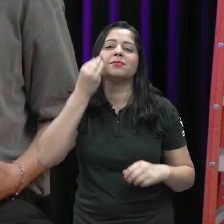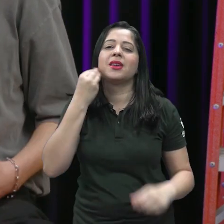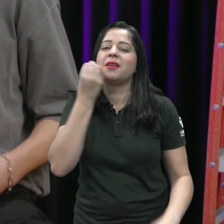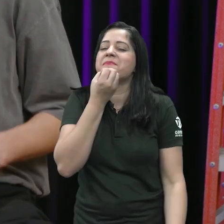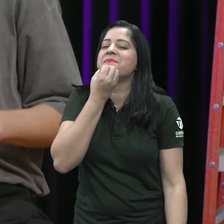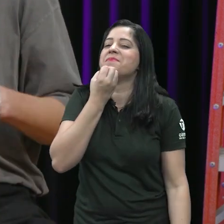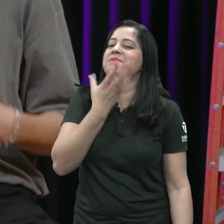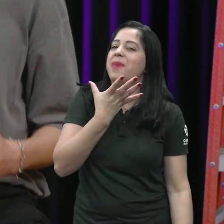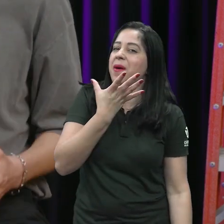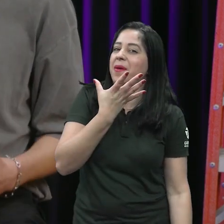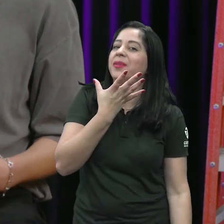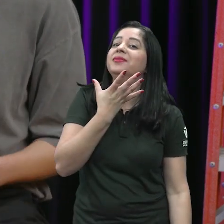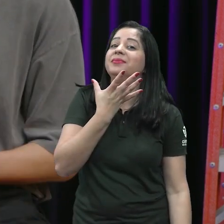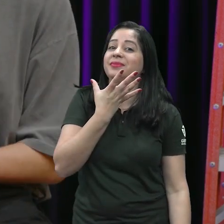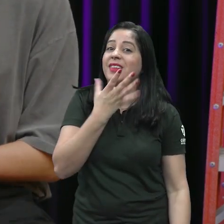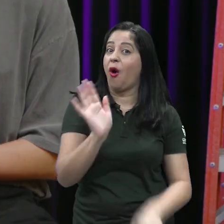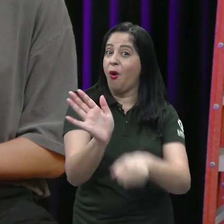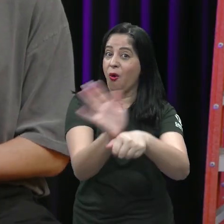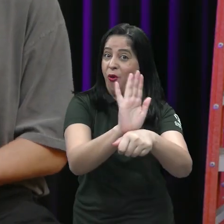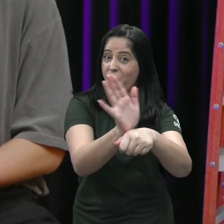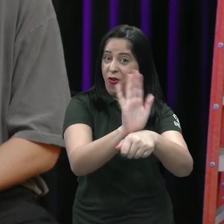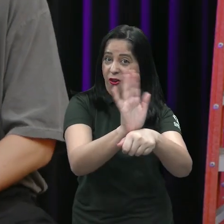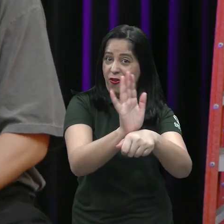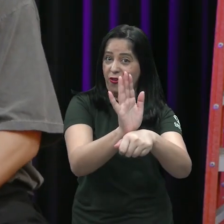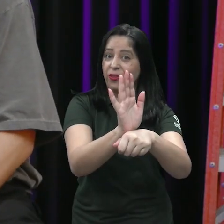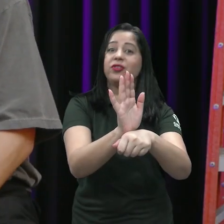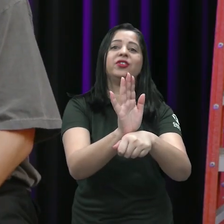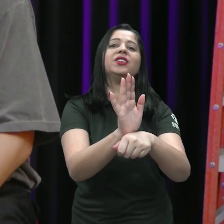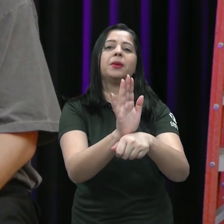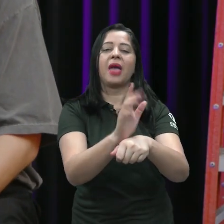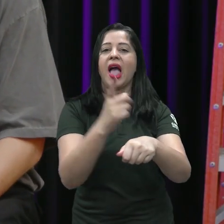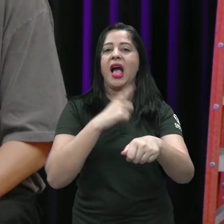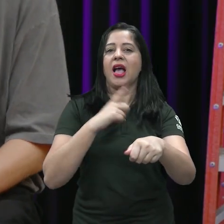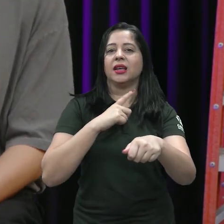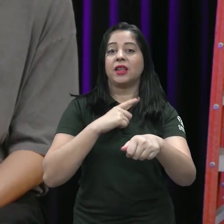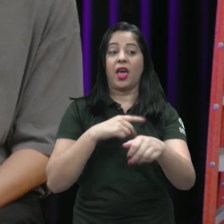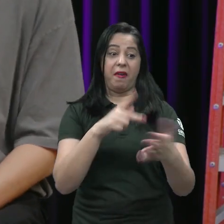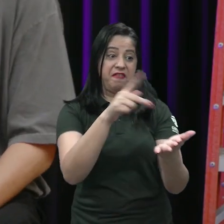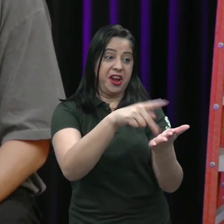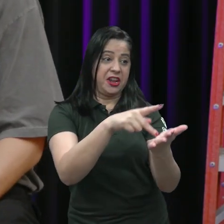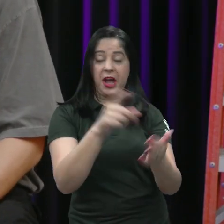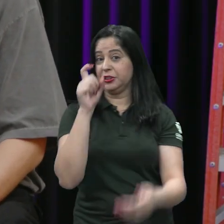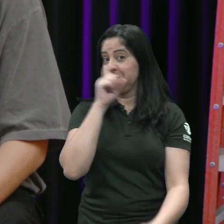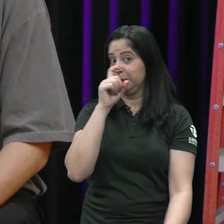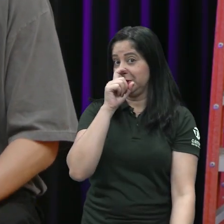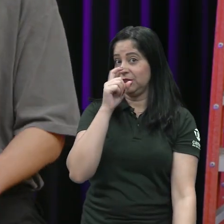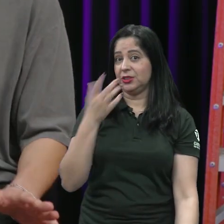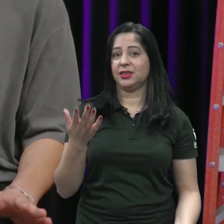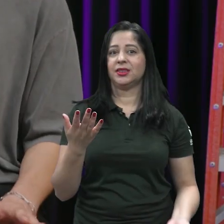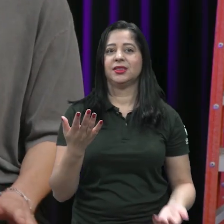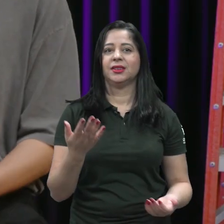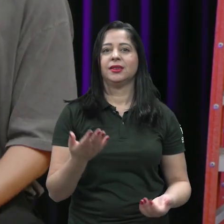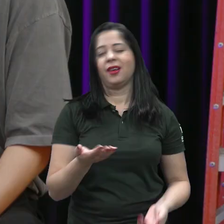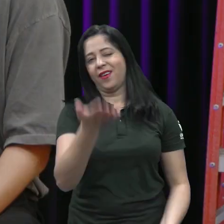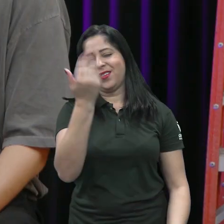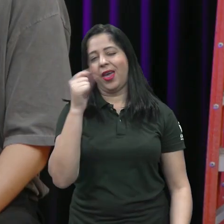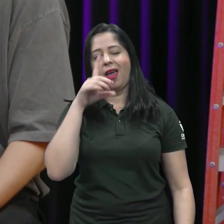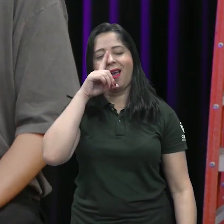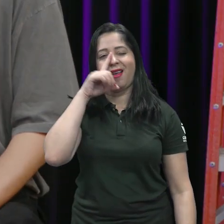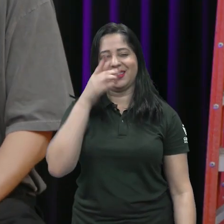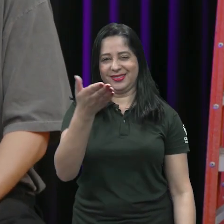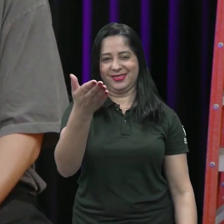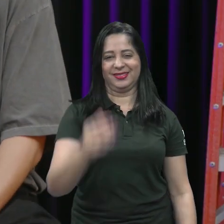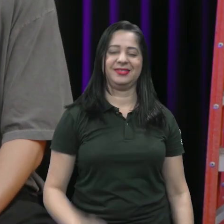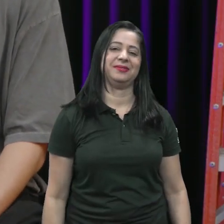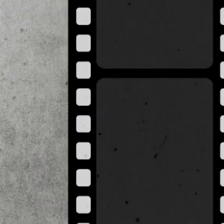é humor, muito jogo de cena num filme que brinca com os limites entre a ficção e a realidade. Então bora chamar a Dani para falar um pouquinho